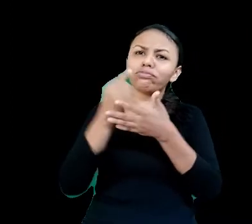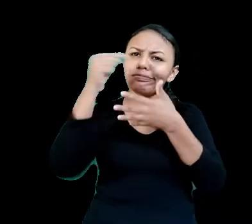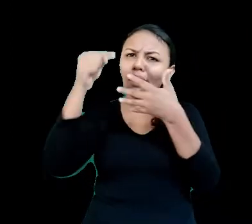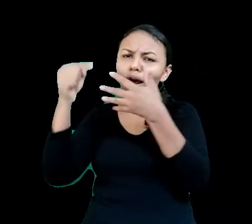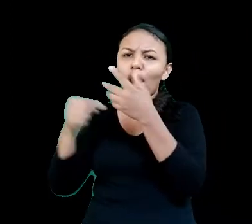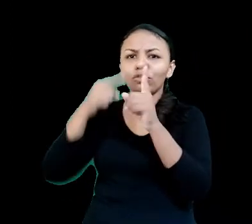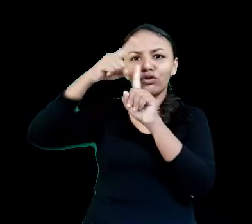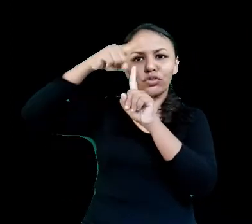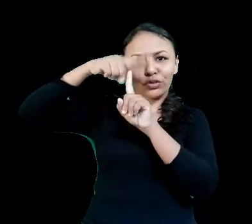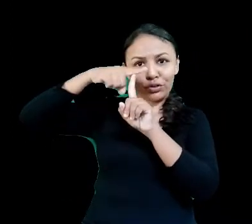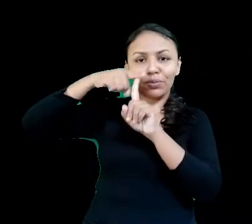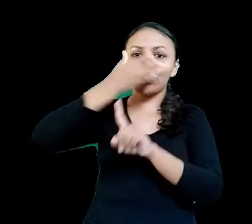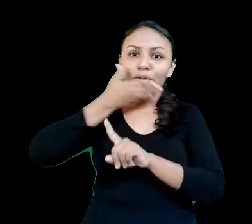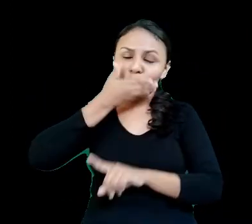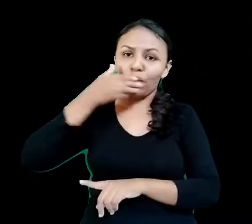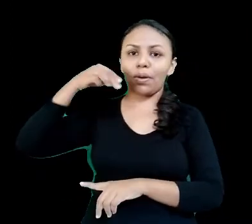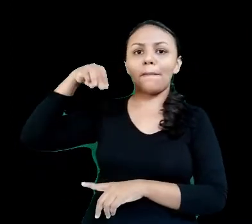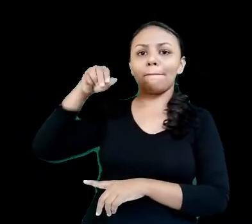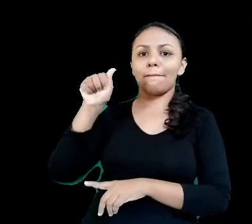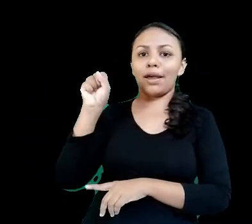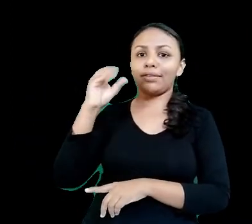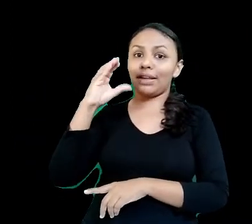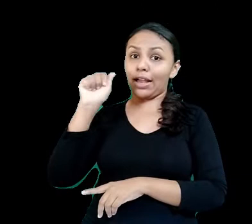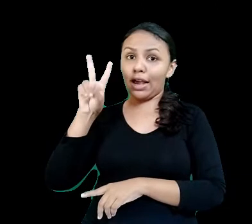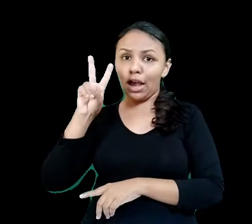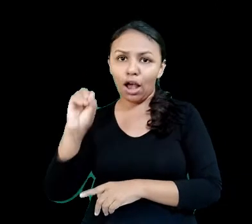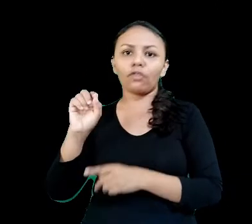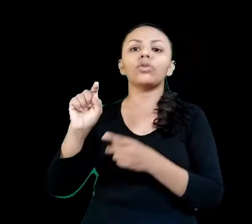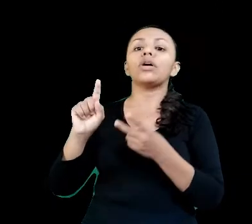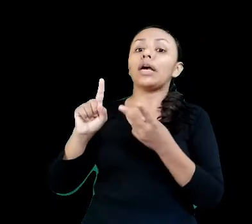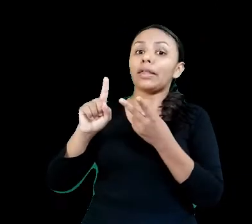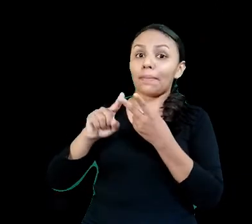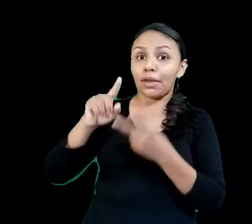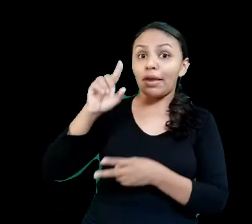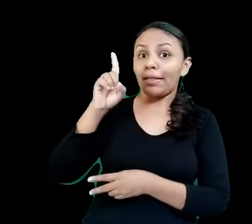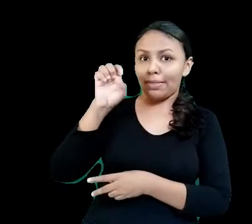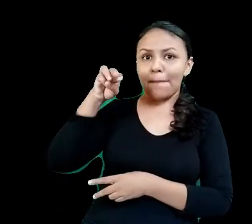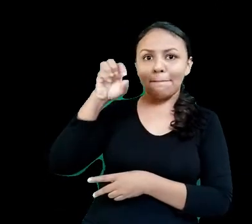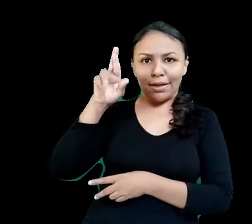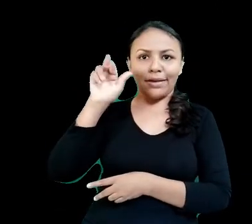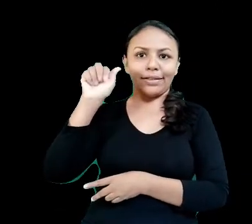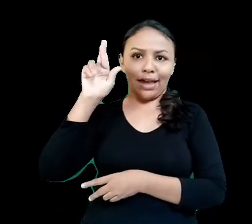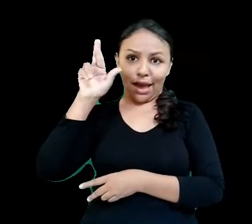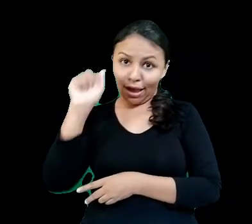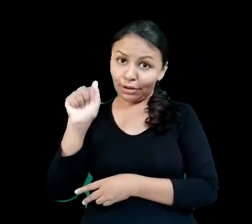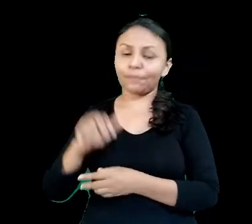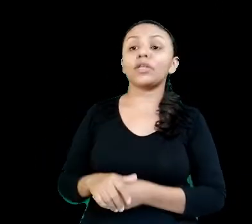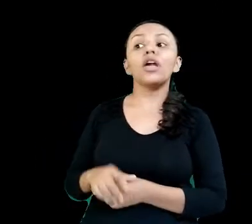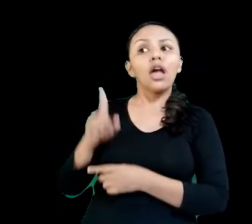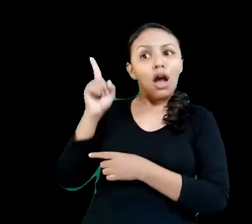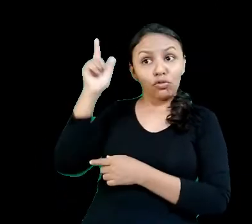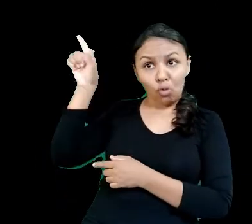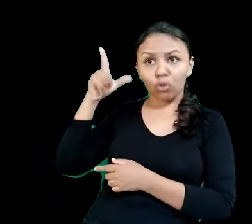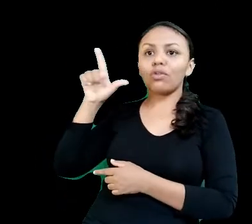grosseiro, menos refinado. O demerara também entra nessa categoria. E aqui a gente tem o açúcar cristal, que é um açúcar